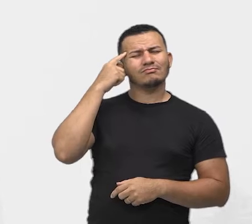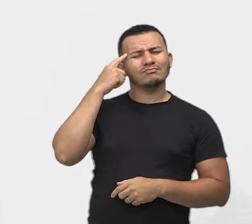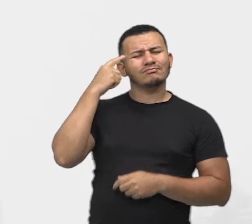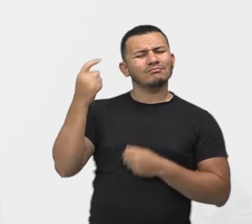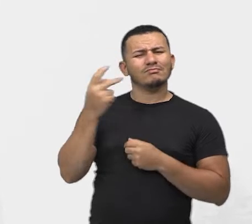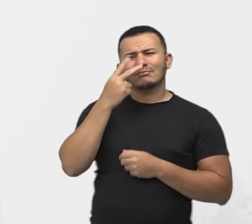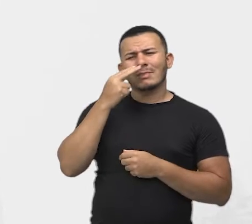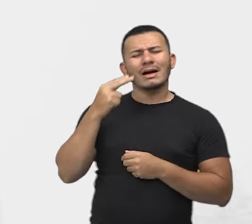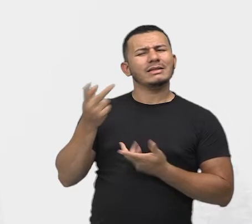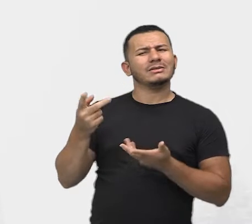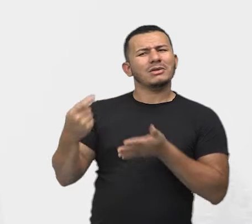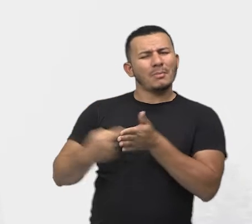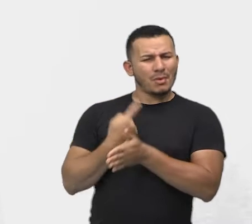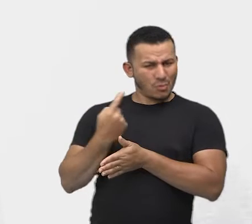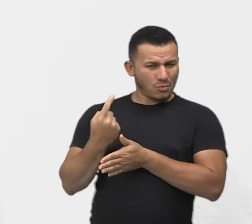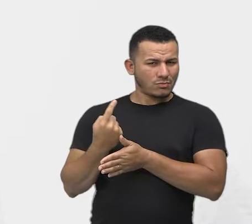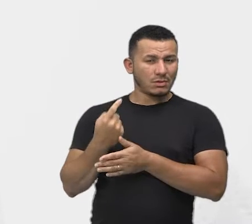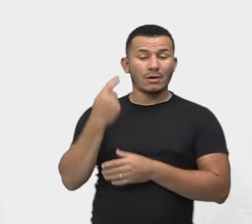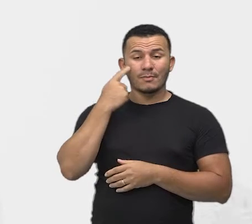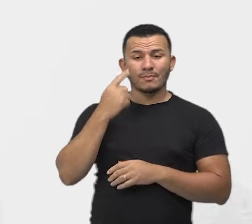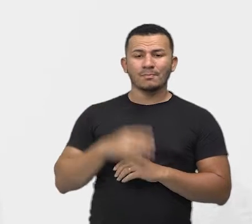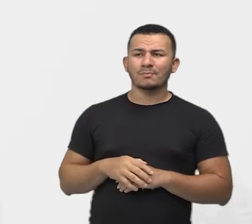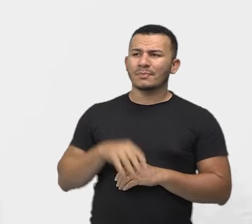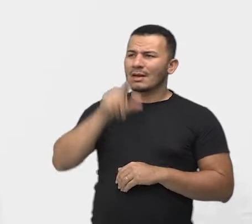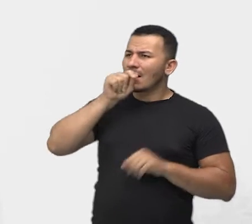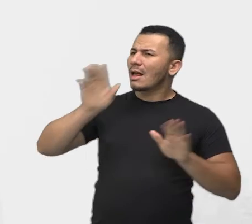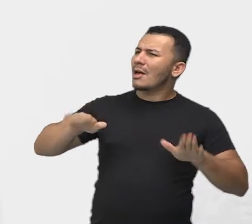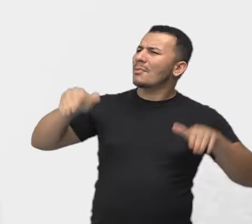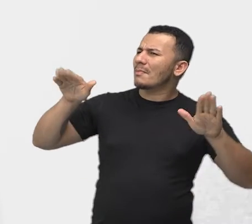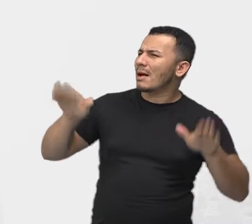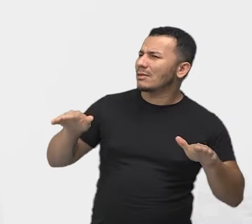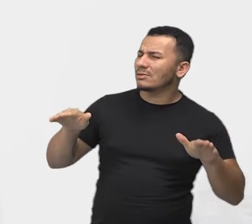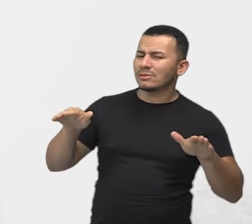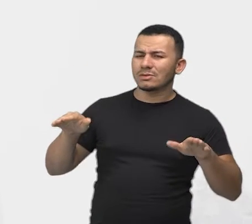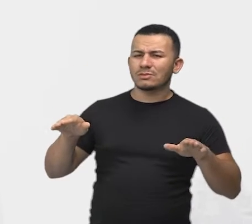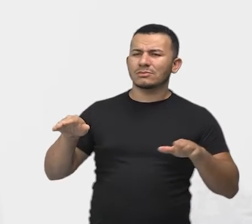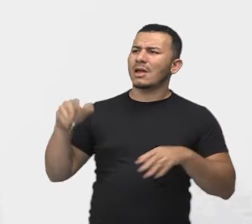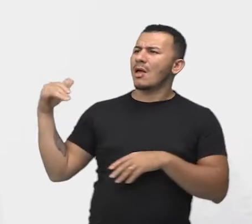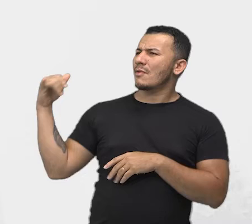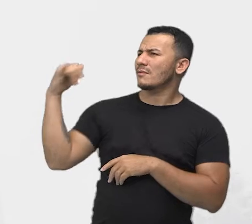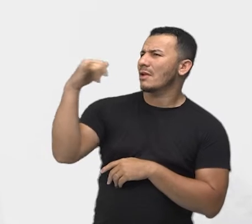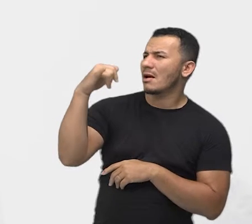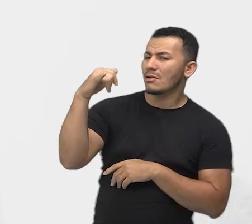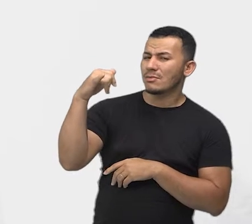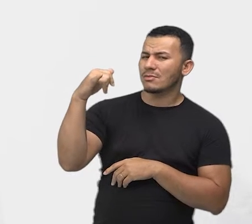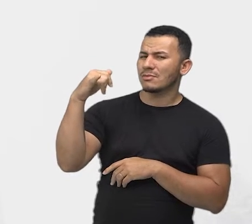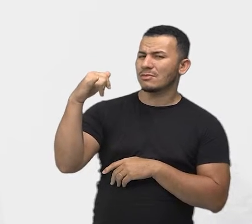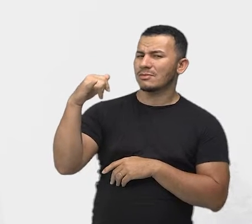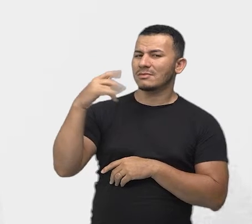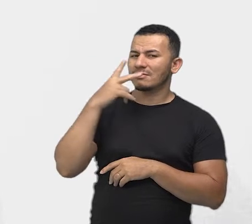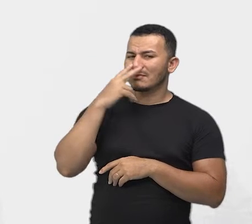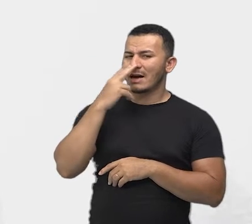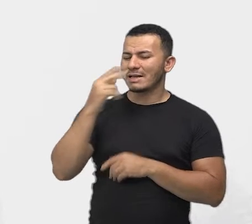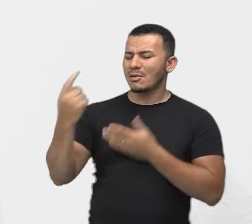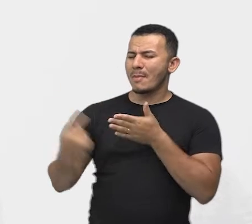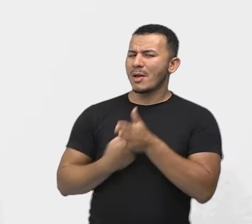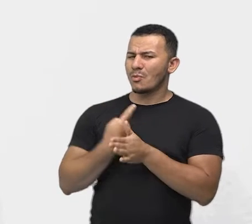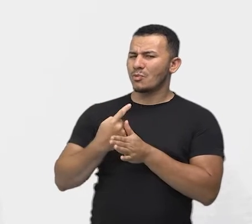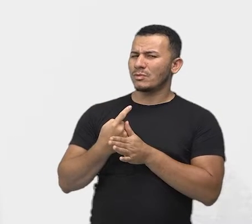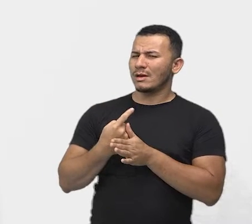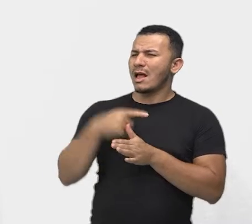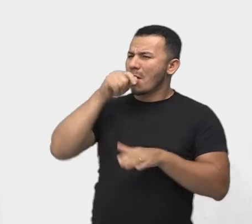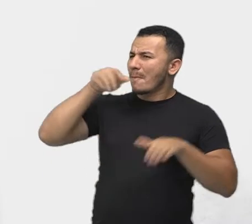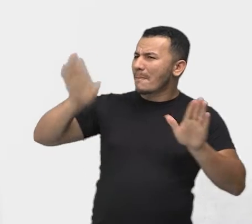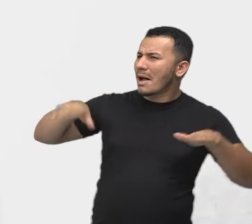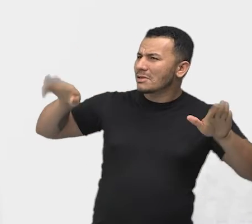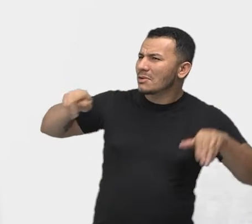E elas têm uma entonação diferente. Olha só, é um pássaro? É um avião? Percebe que elas fazem para a gente uma pergunta